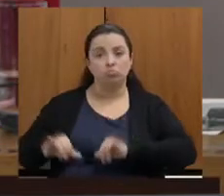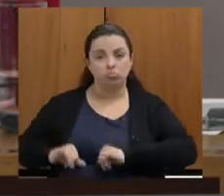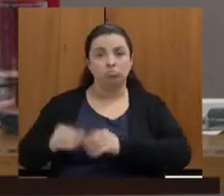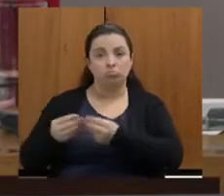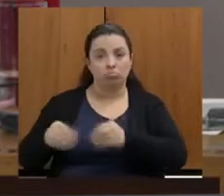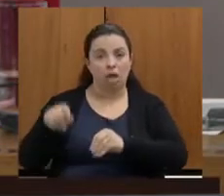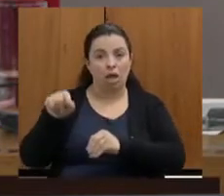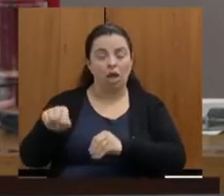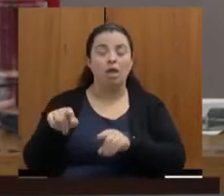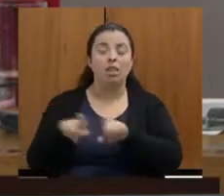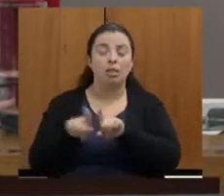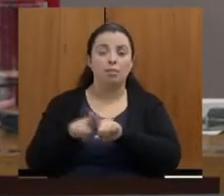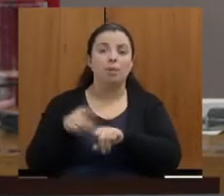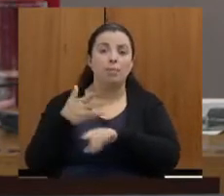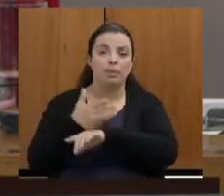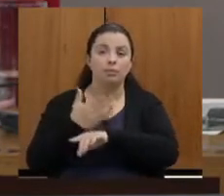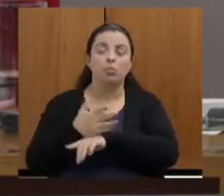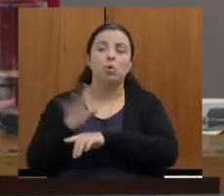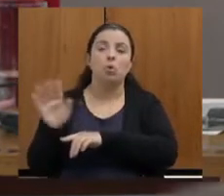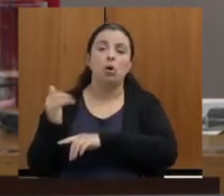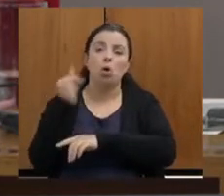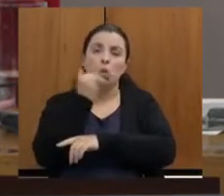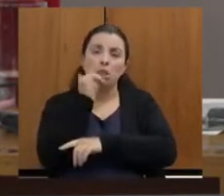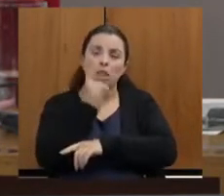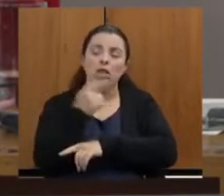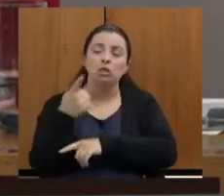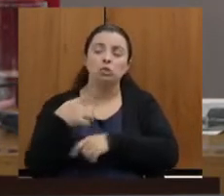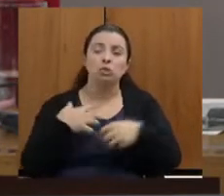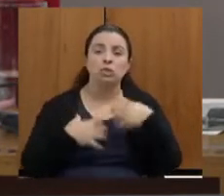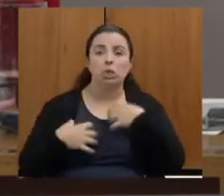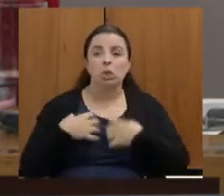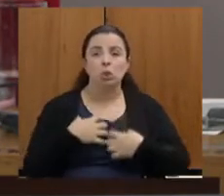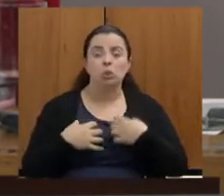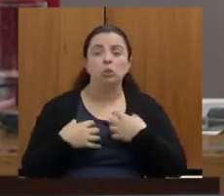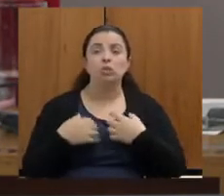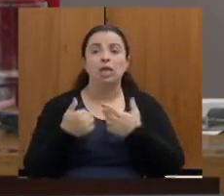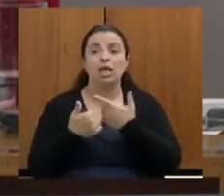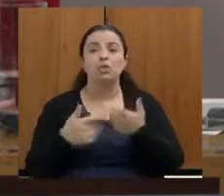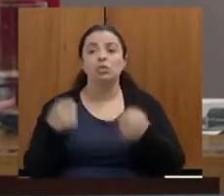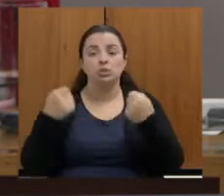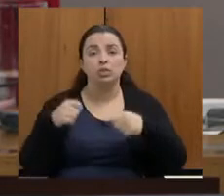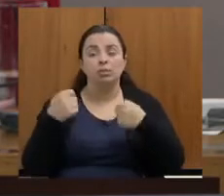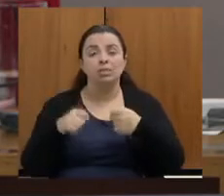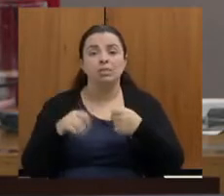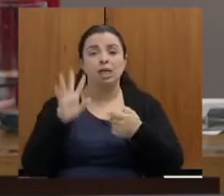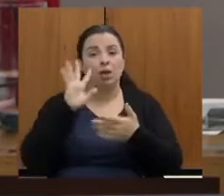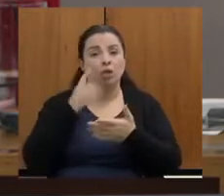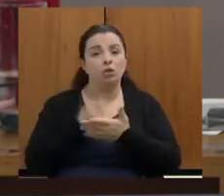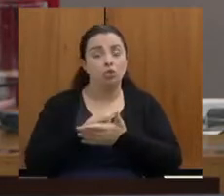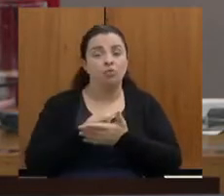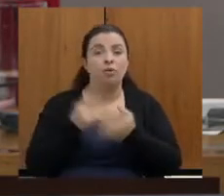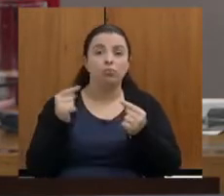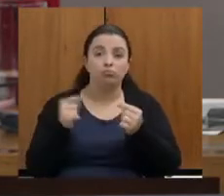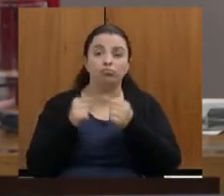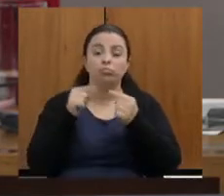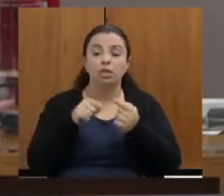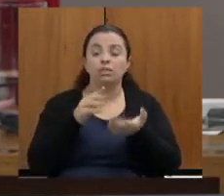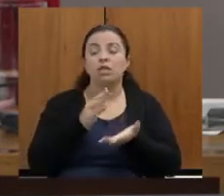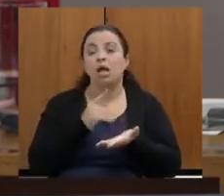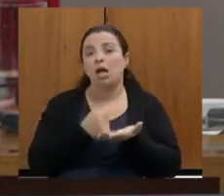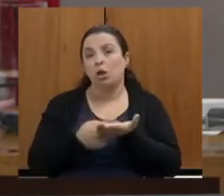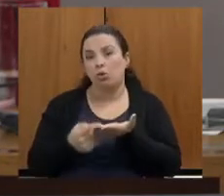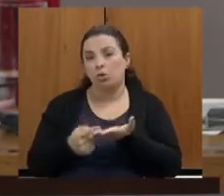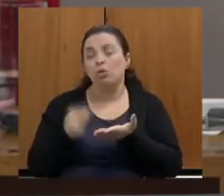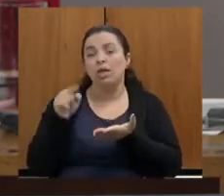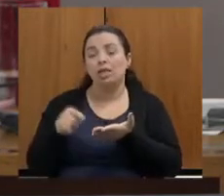levando as angústias e o que que tinha que ser deliberado em torno deste acordo Pois foi isso o trabalho que nós